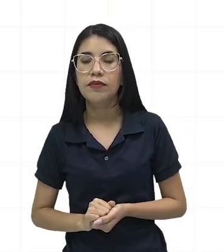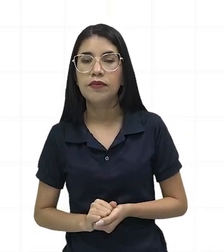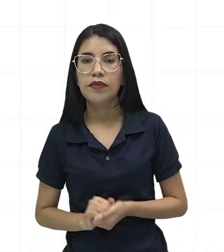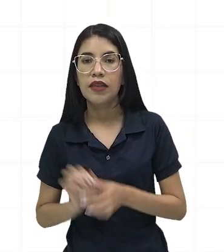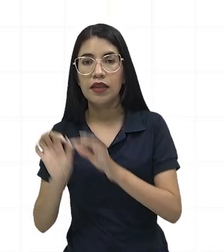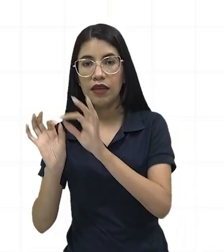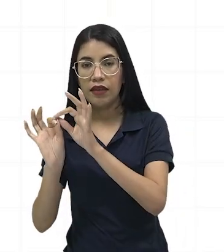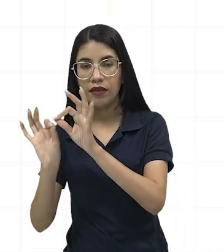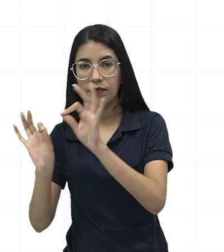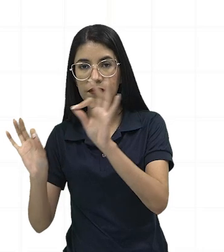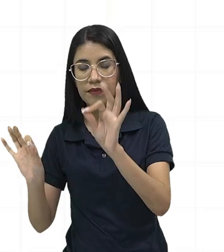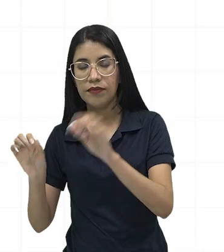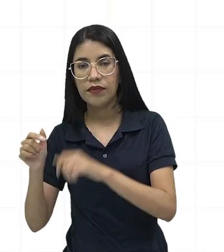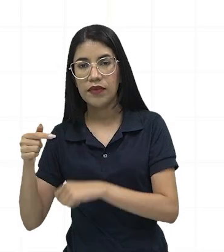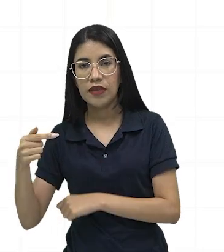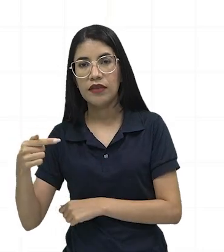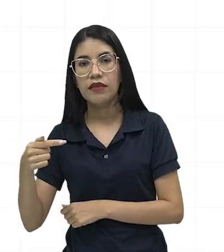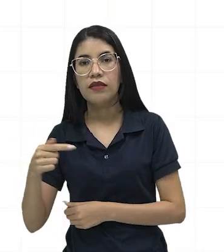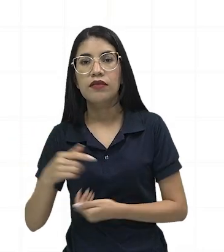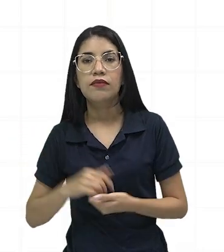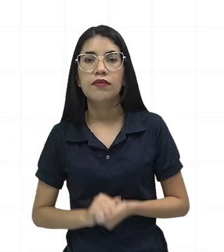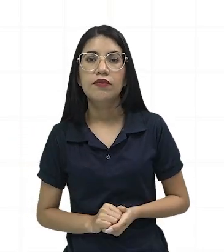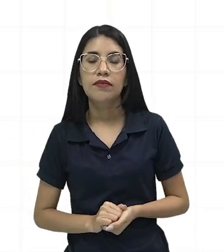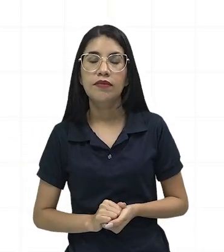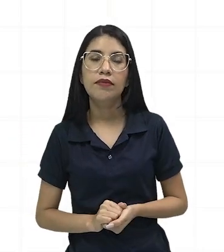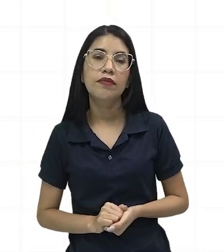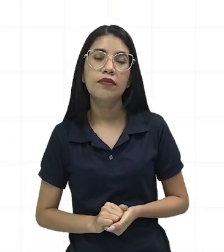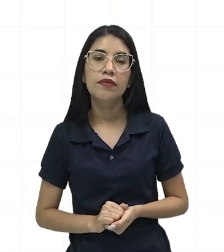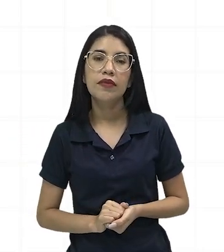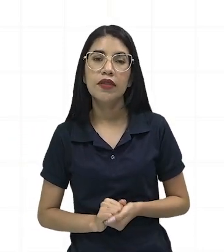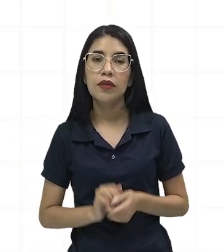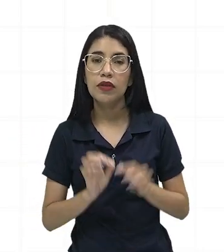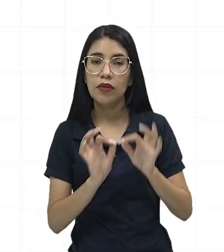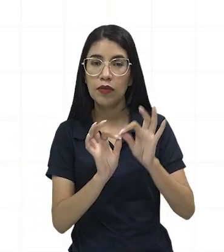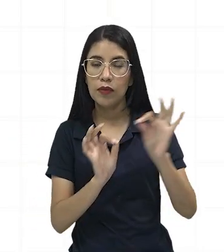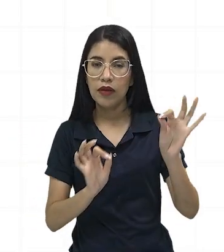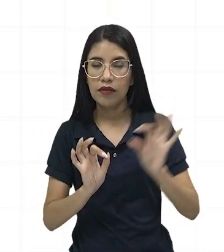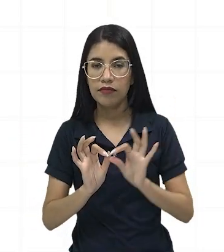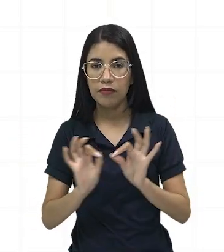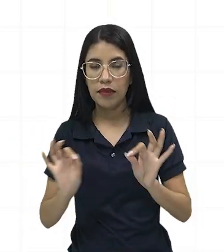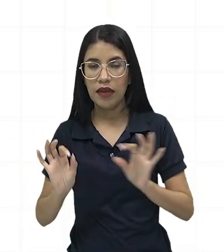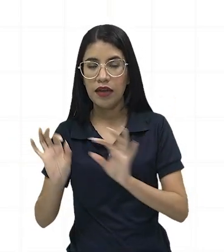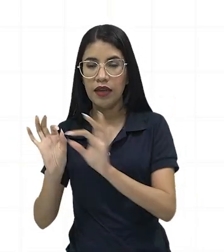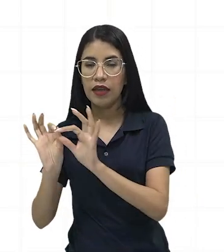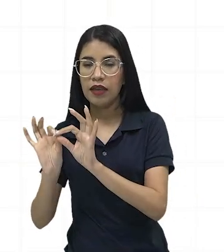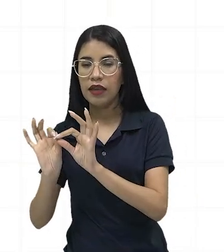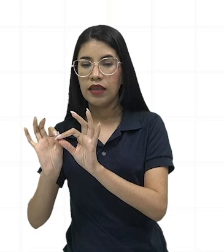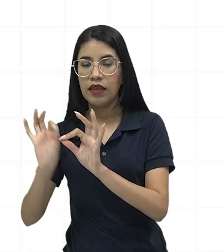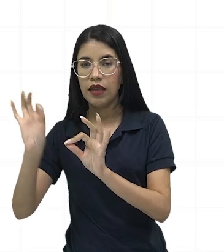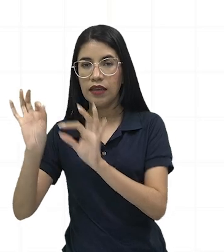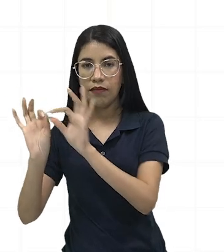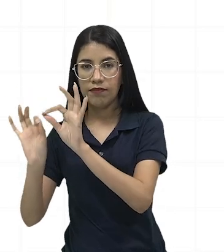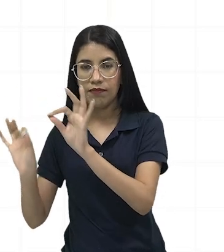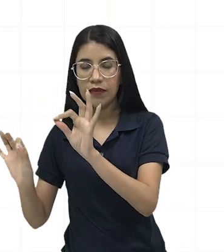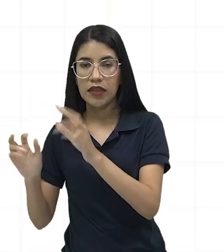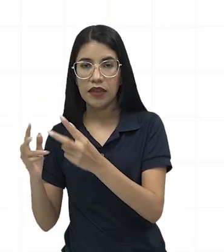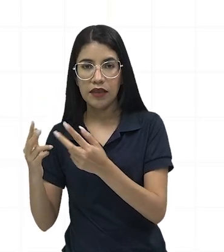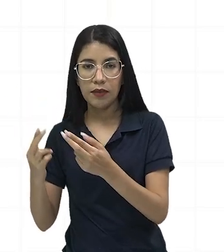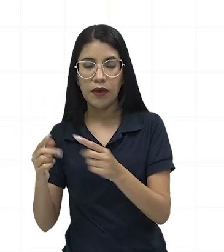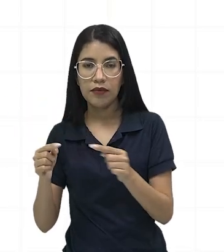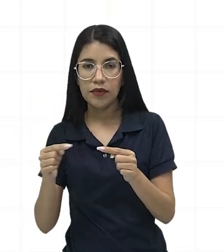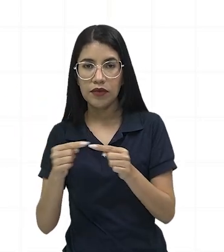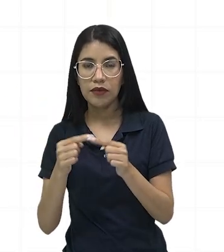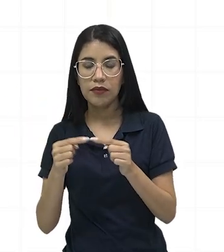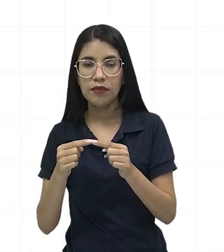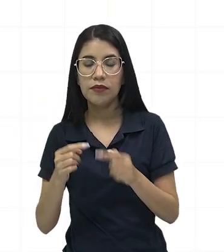7 centímetros. Muito bem. Temos já dois lados com medidas congruentes,